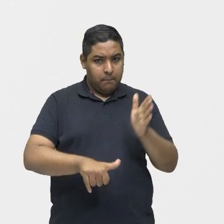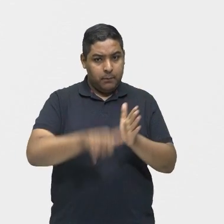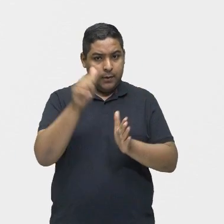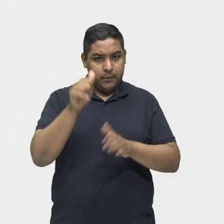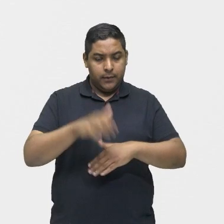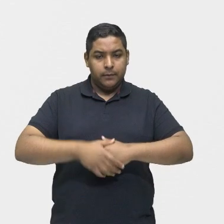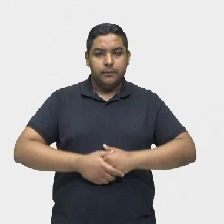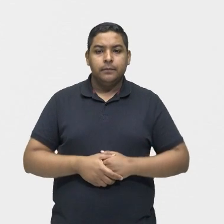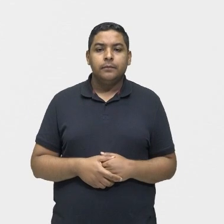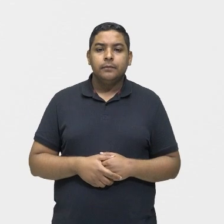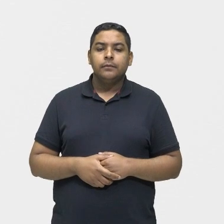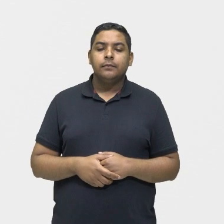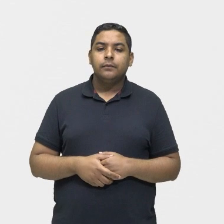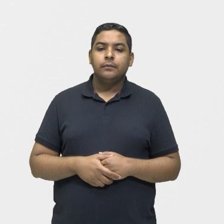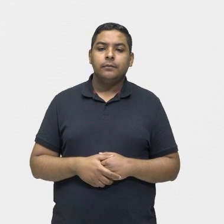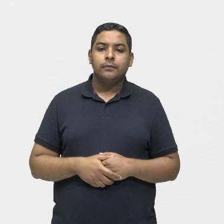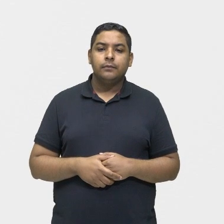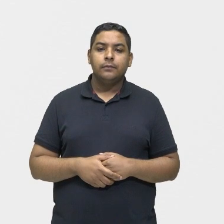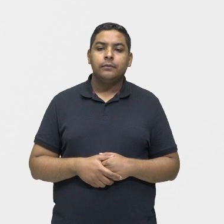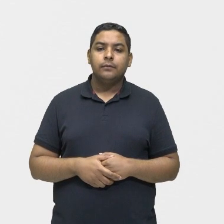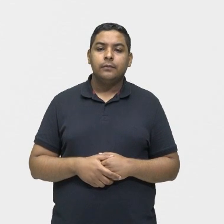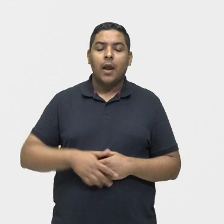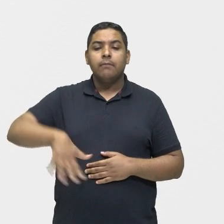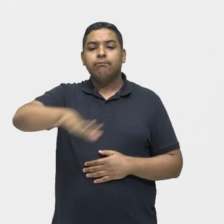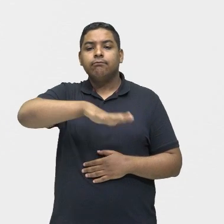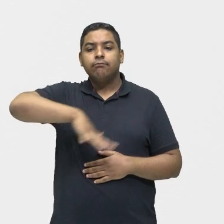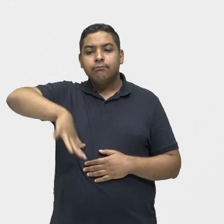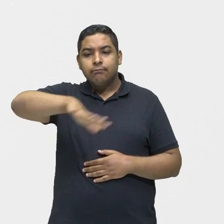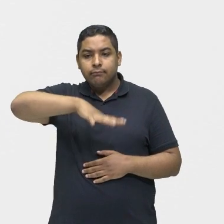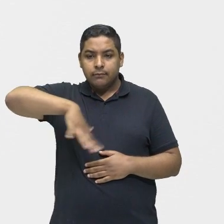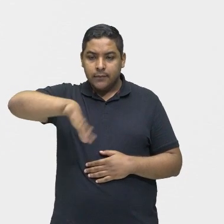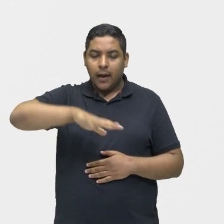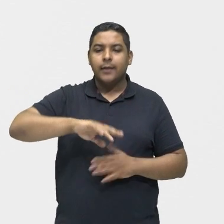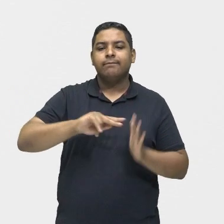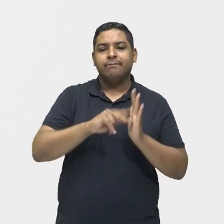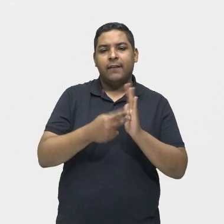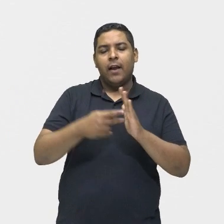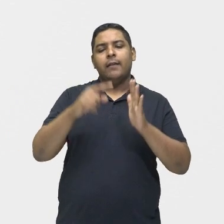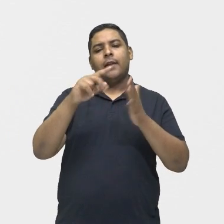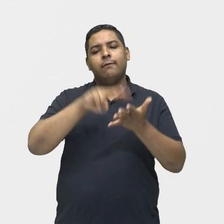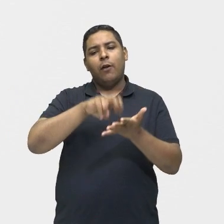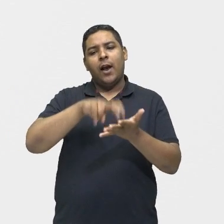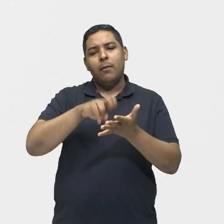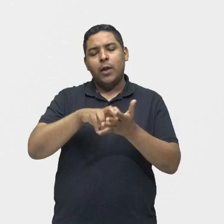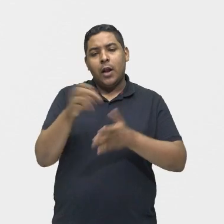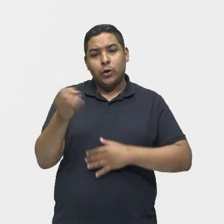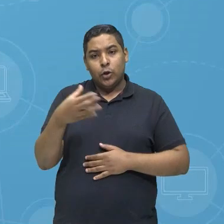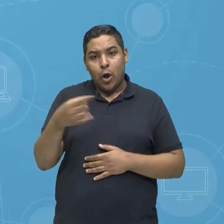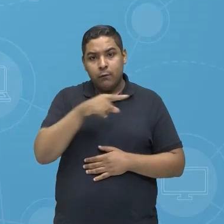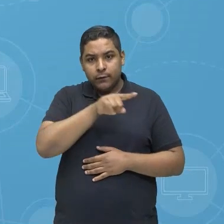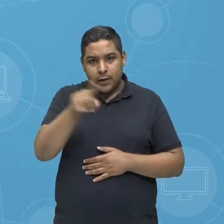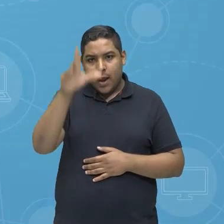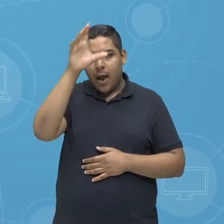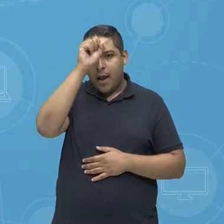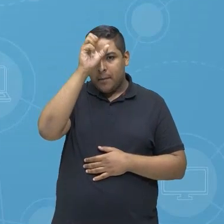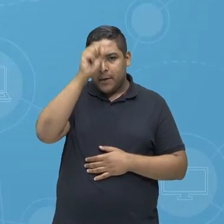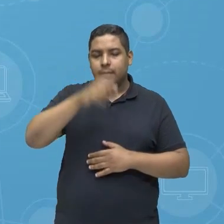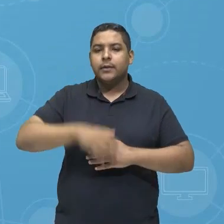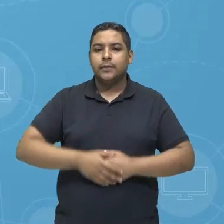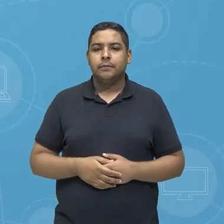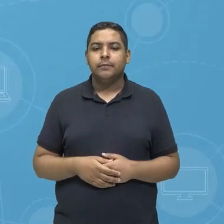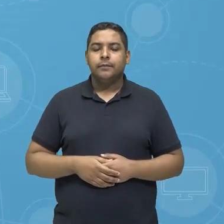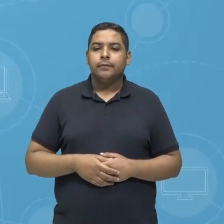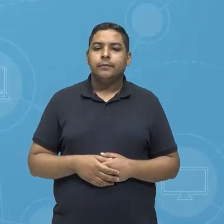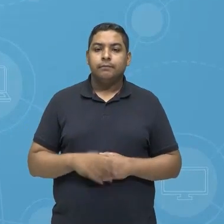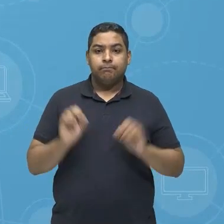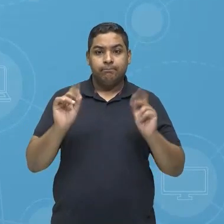E environment significa meio ambiente, tá certo? Uma lista aí de palavrinhas novas aí, caso vocês não